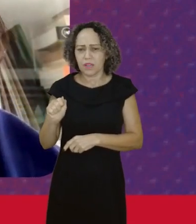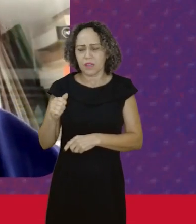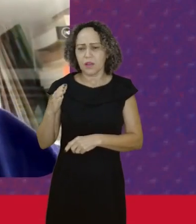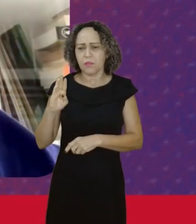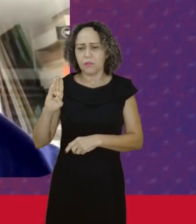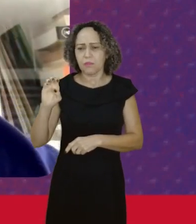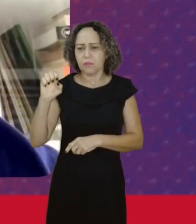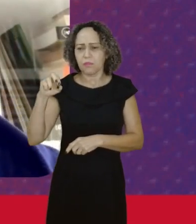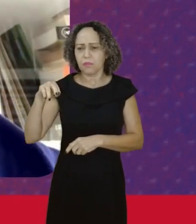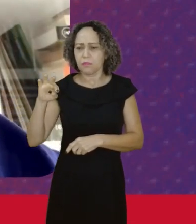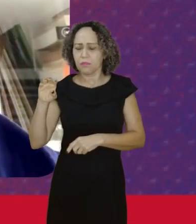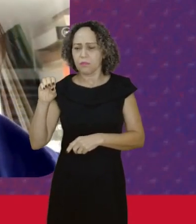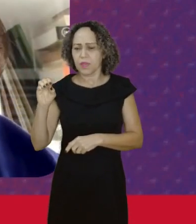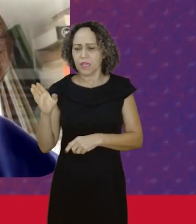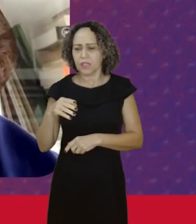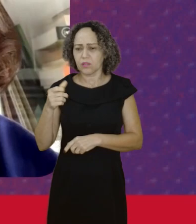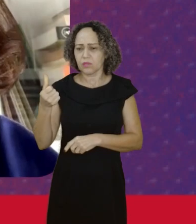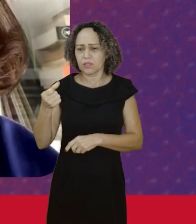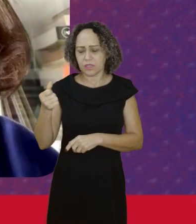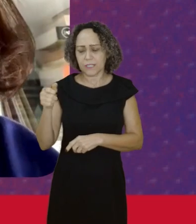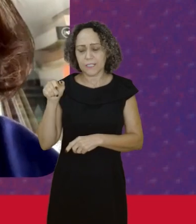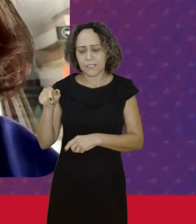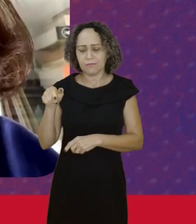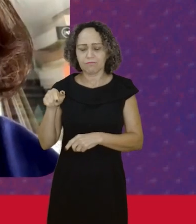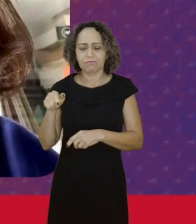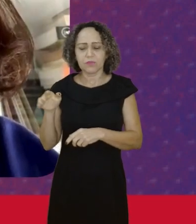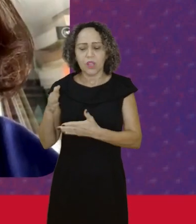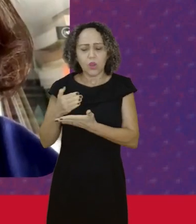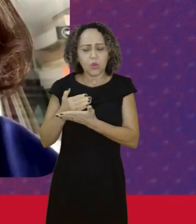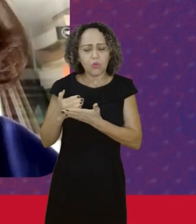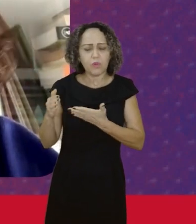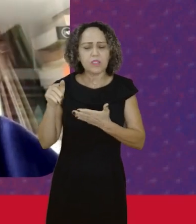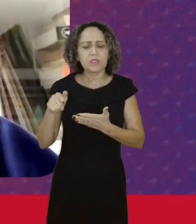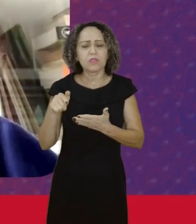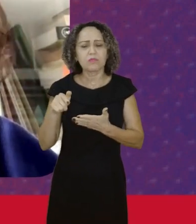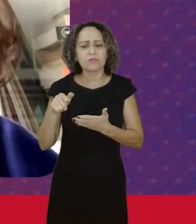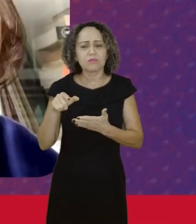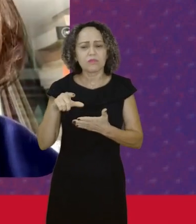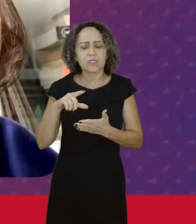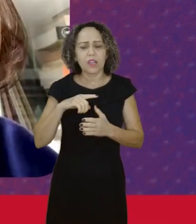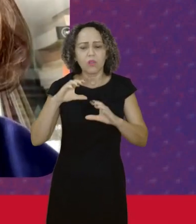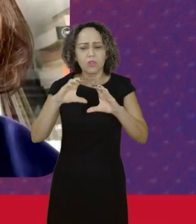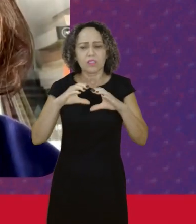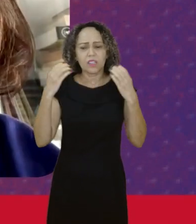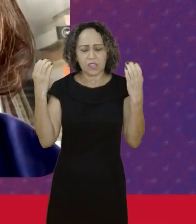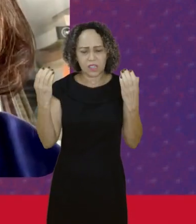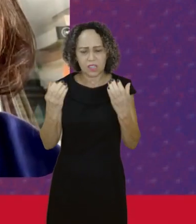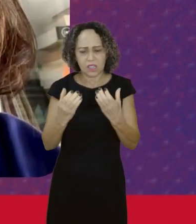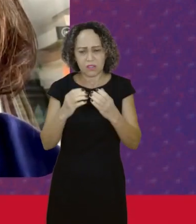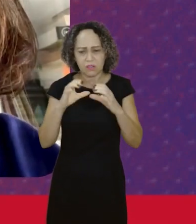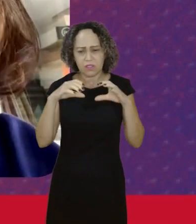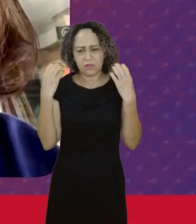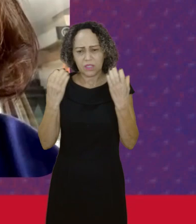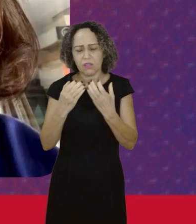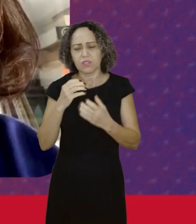em reação ao que foi estabelecido na Conferência Mundial de Beijing sobre a Mulher.